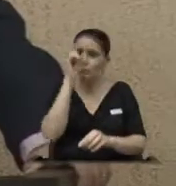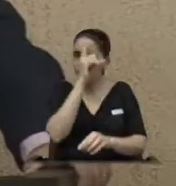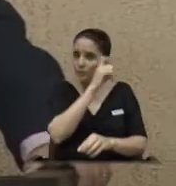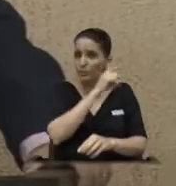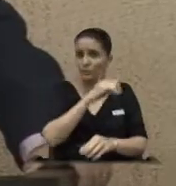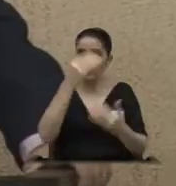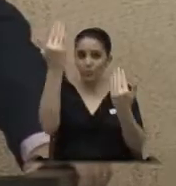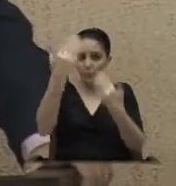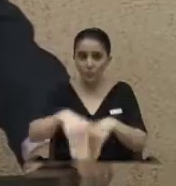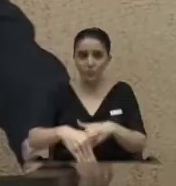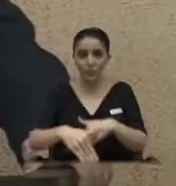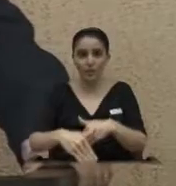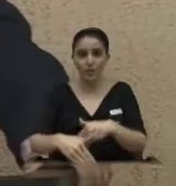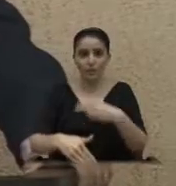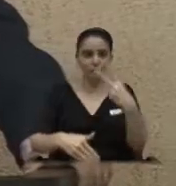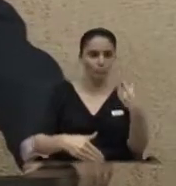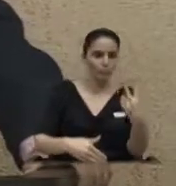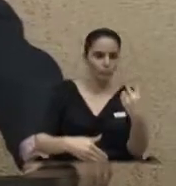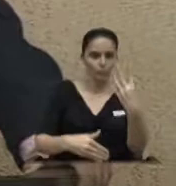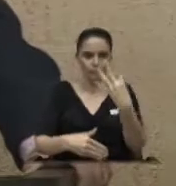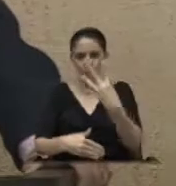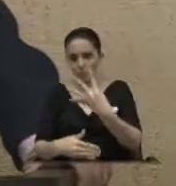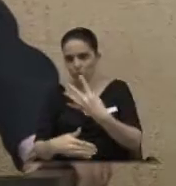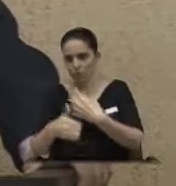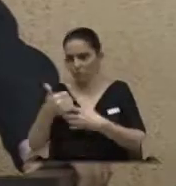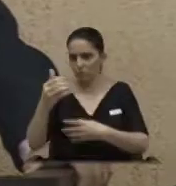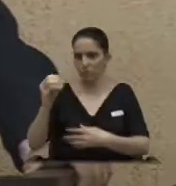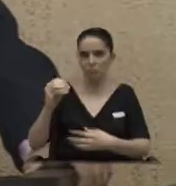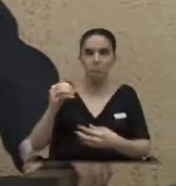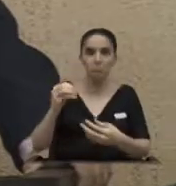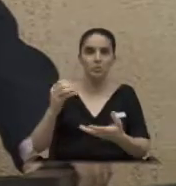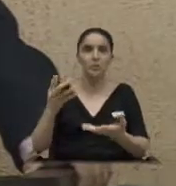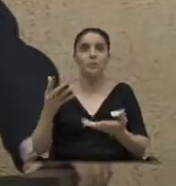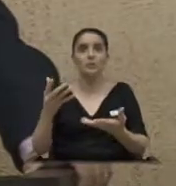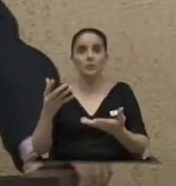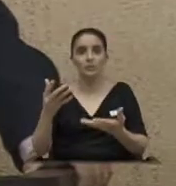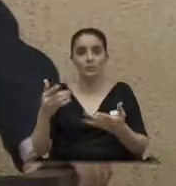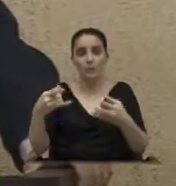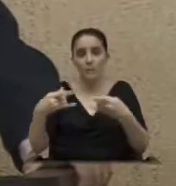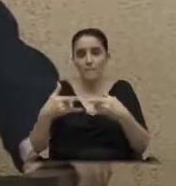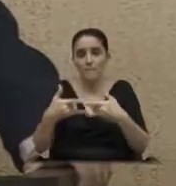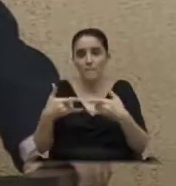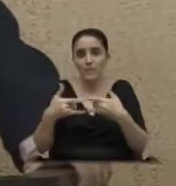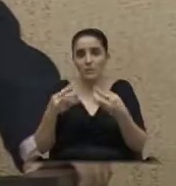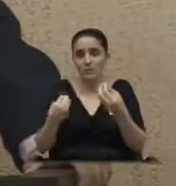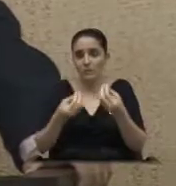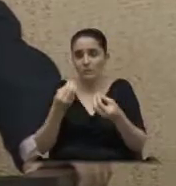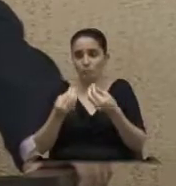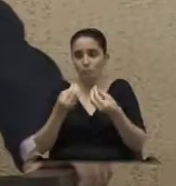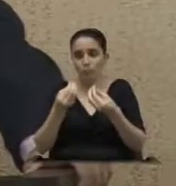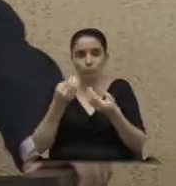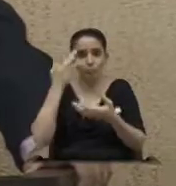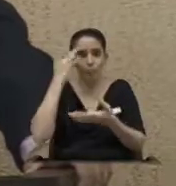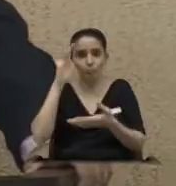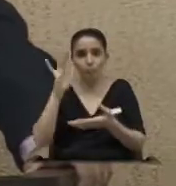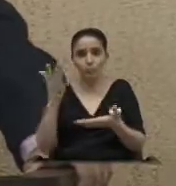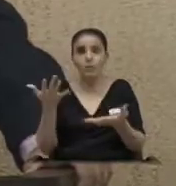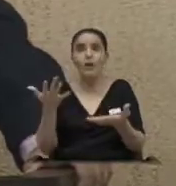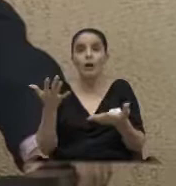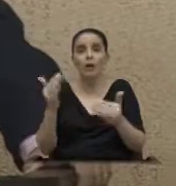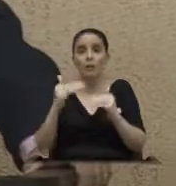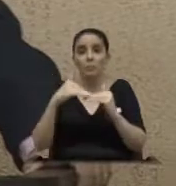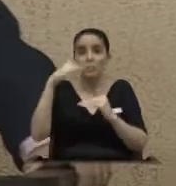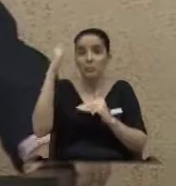de 2, 4, 6, 8, 10, para poder ter uma estimativa de quanto a